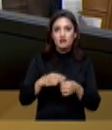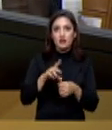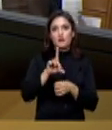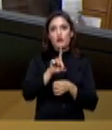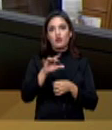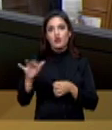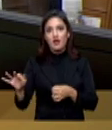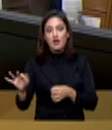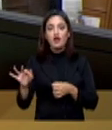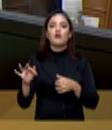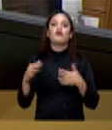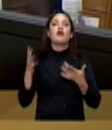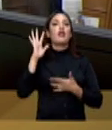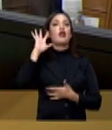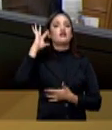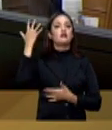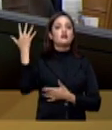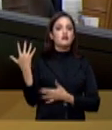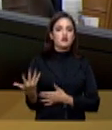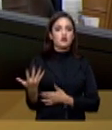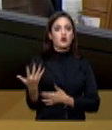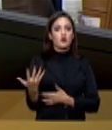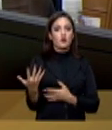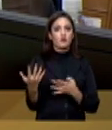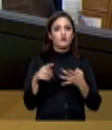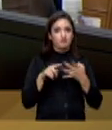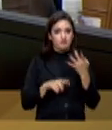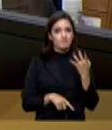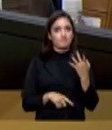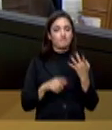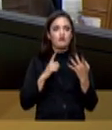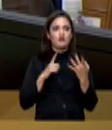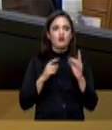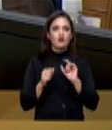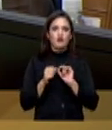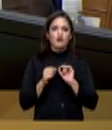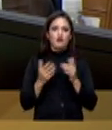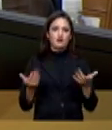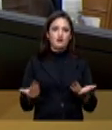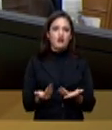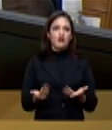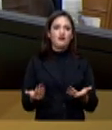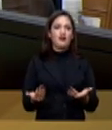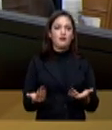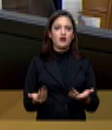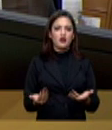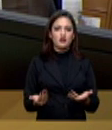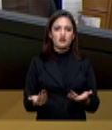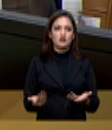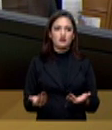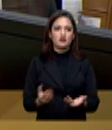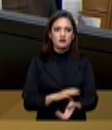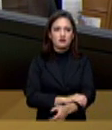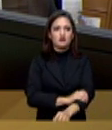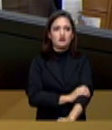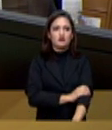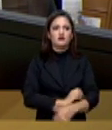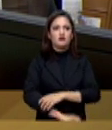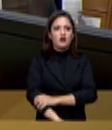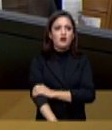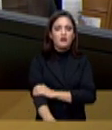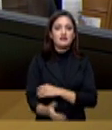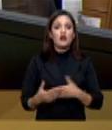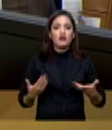na decisão a ser tomada nesta matéria quanto melhor o desenho institucional